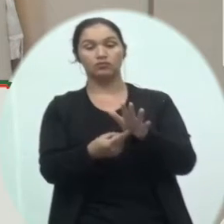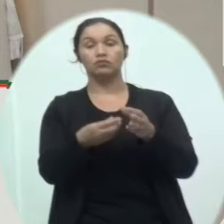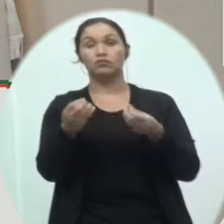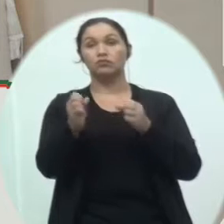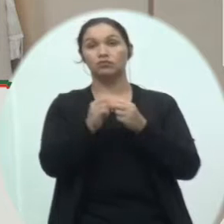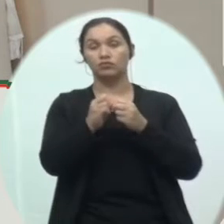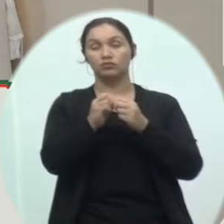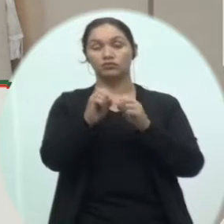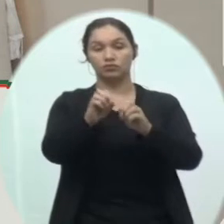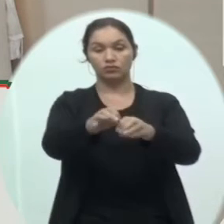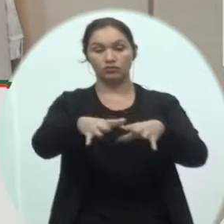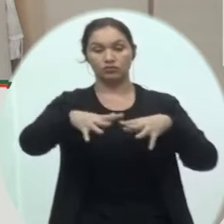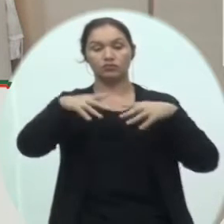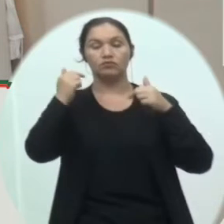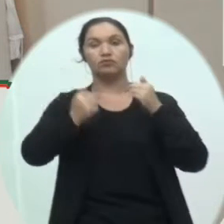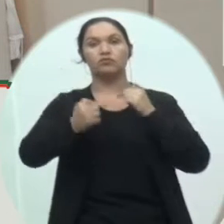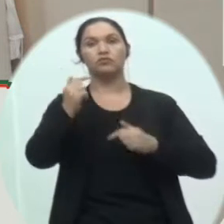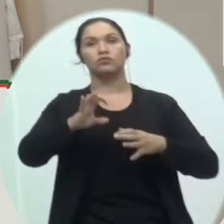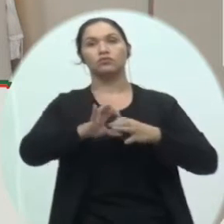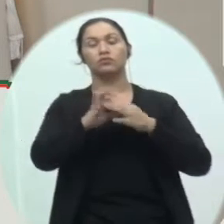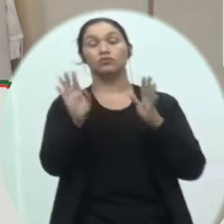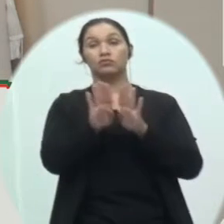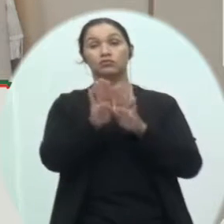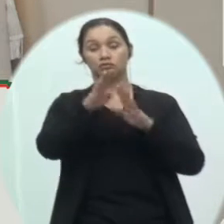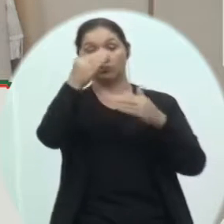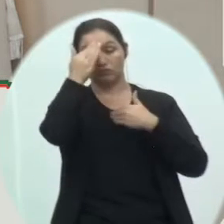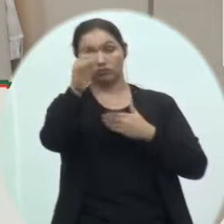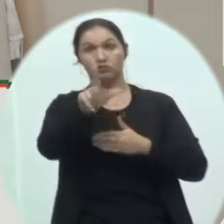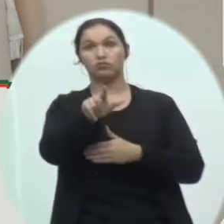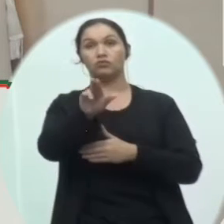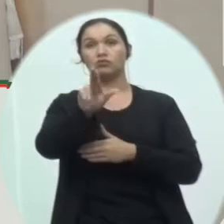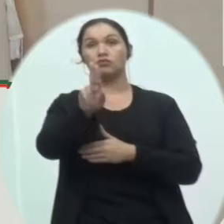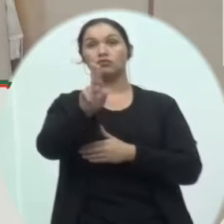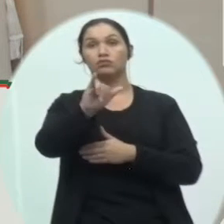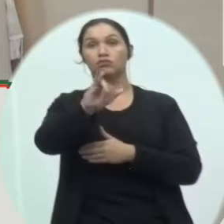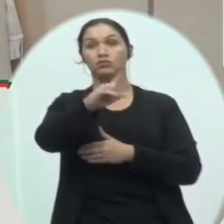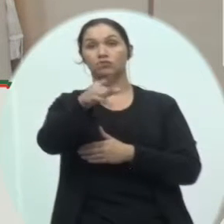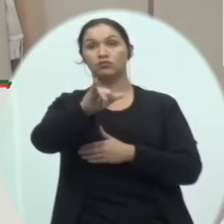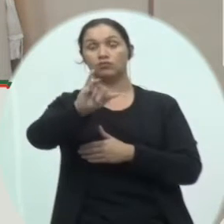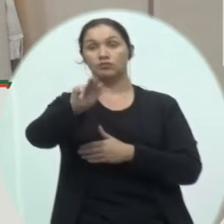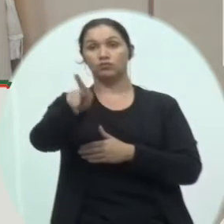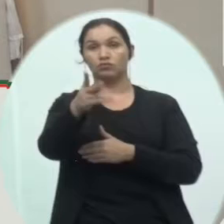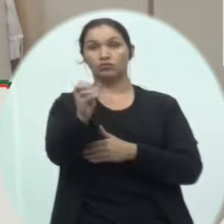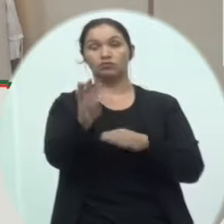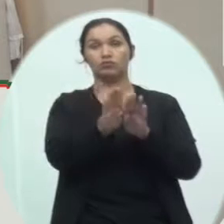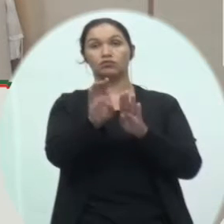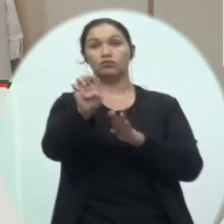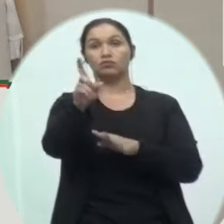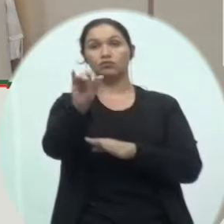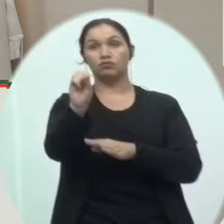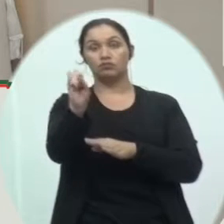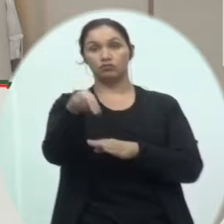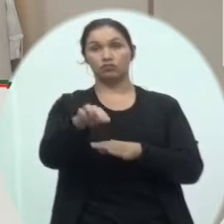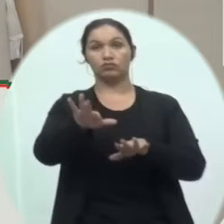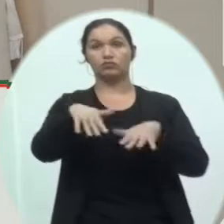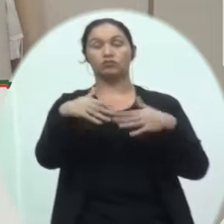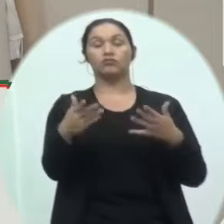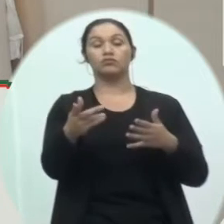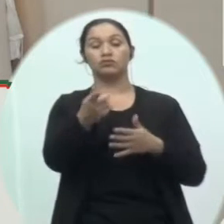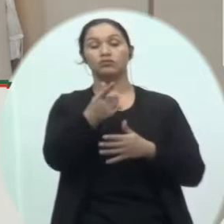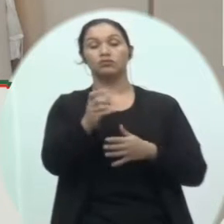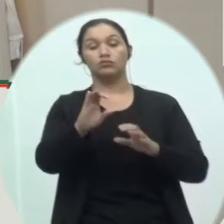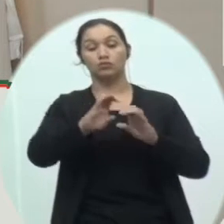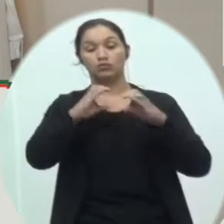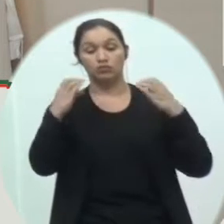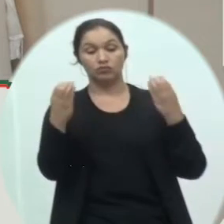Edson, também pela participação, chamando a comunidade para discutir os bairros Cidade Mineira e bairro Vila